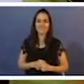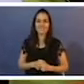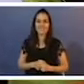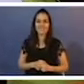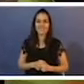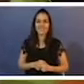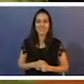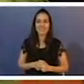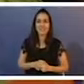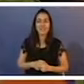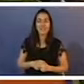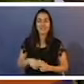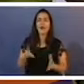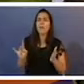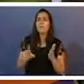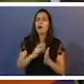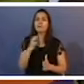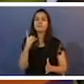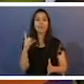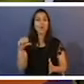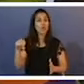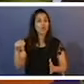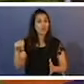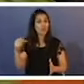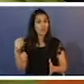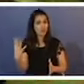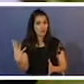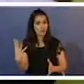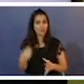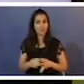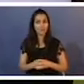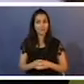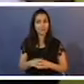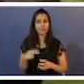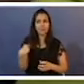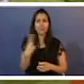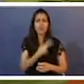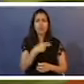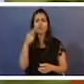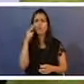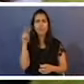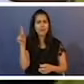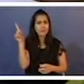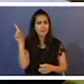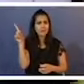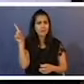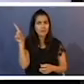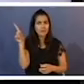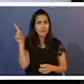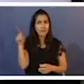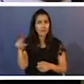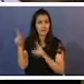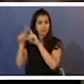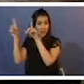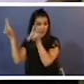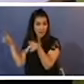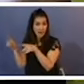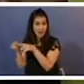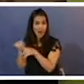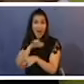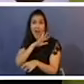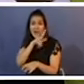e continuando a página 194 nós vamos observar ó as imagens dos